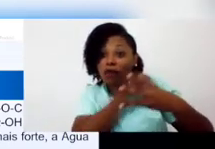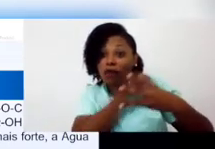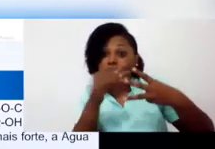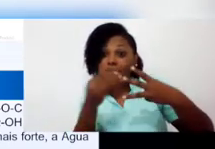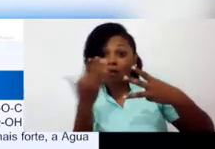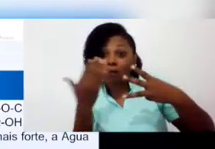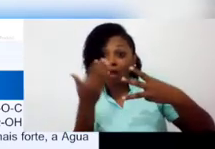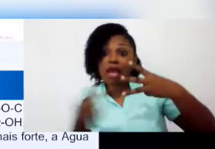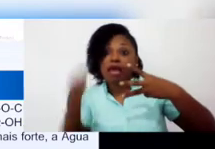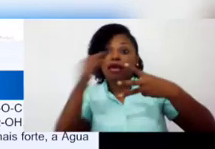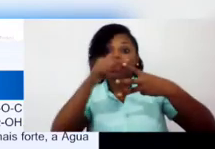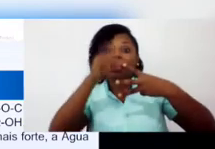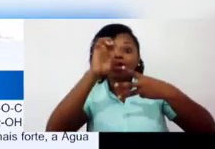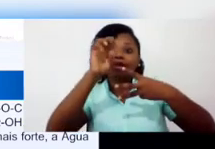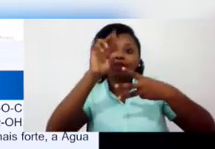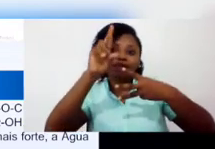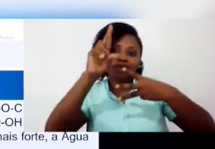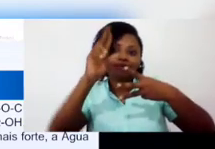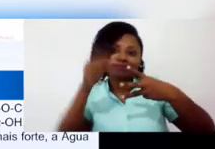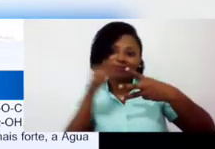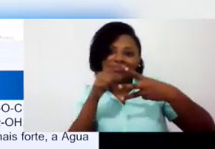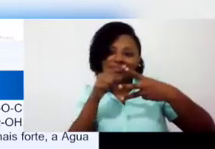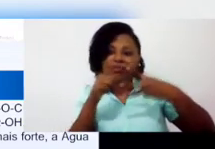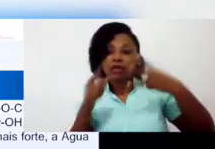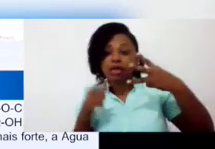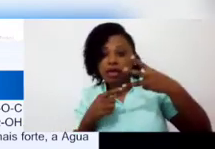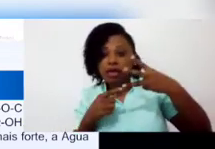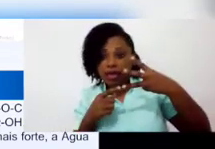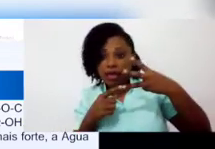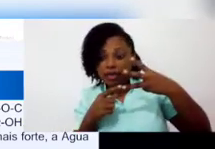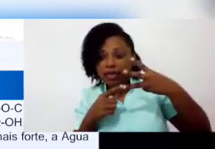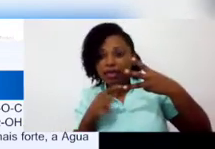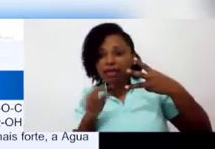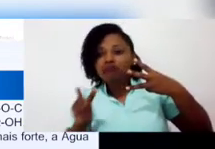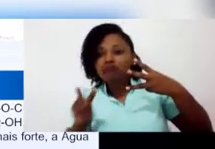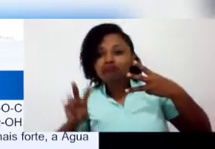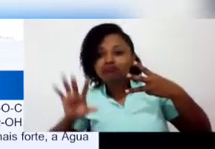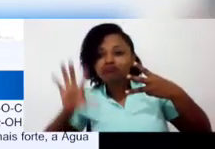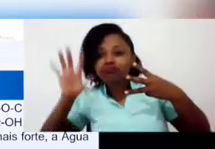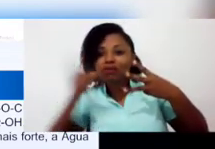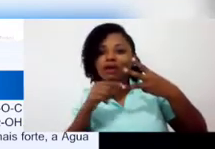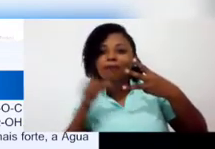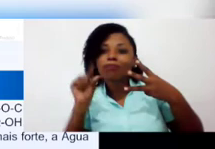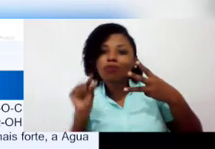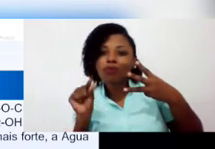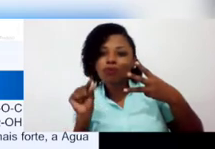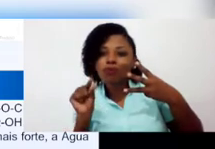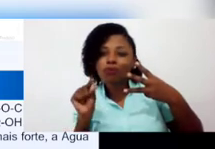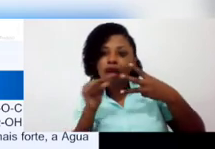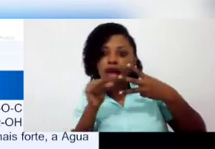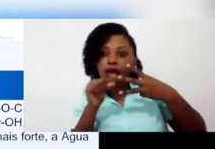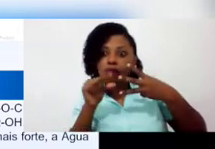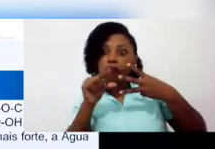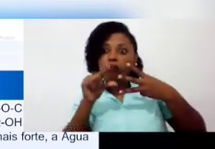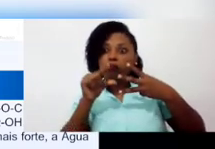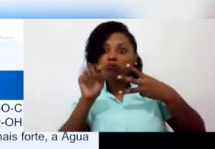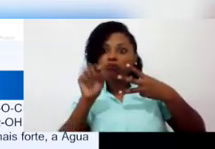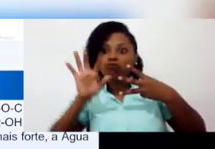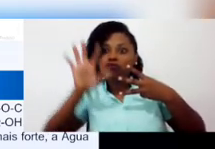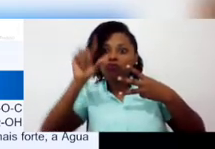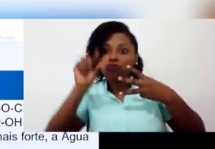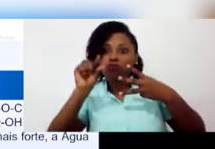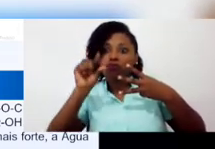comparado ao do álcool e comparado ao do éter, tá? A 35 graus Celsius. Por quê? Porque a